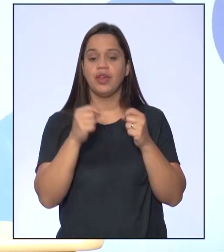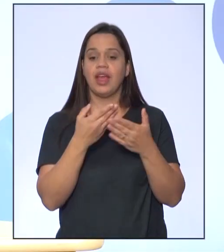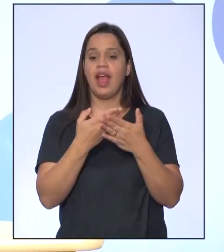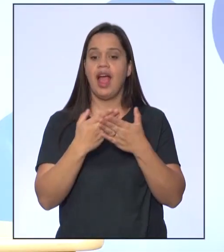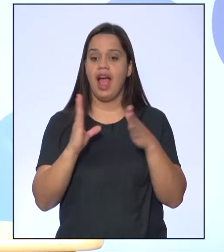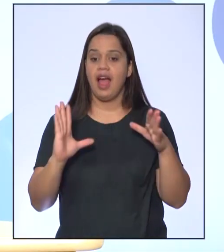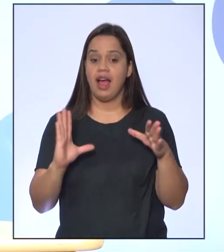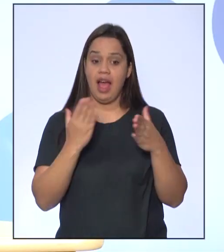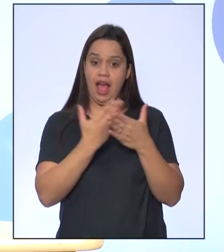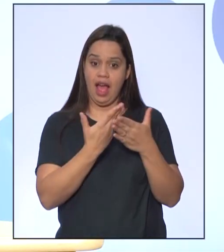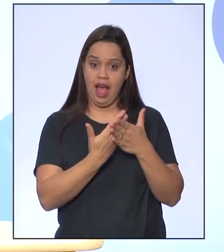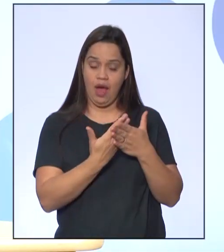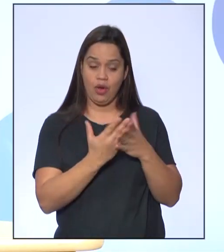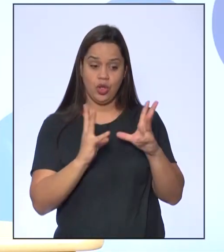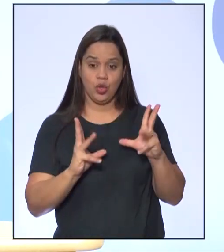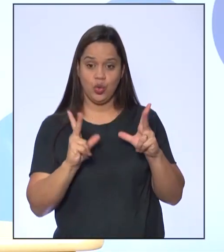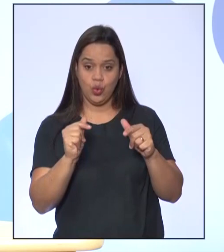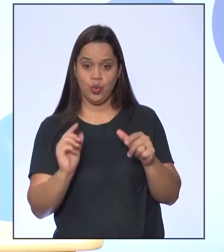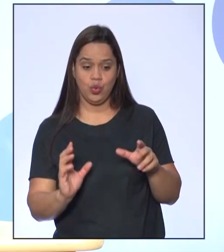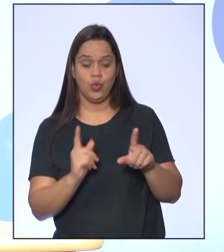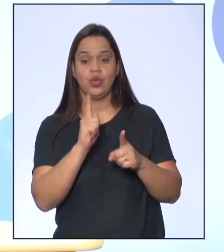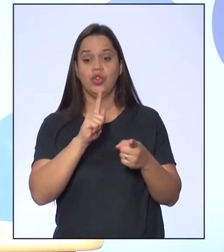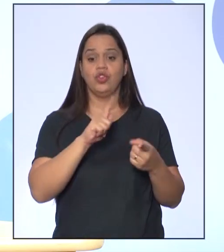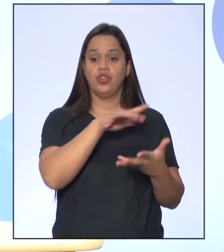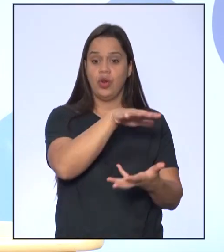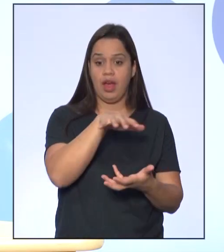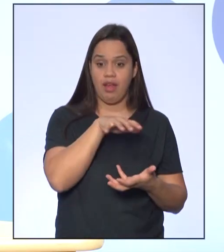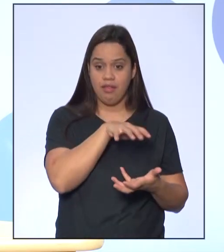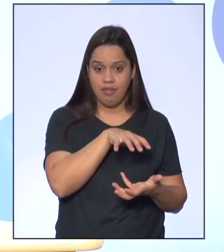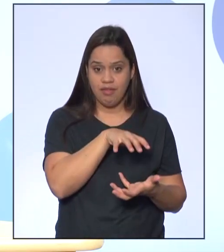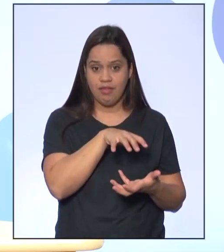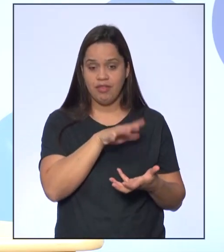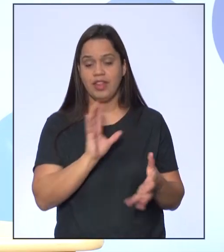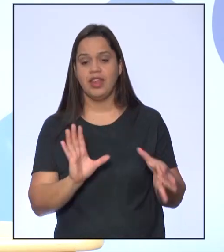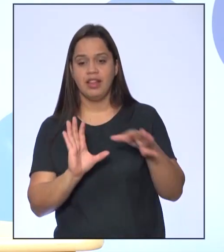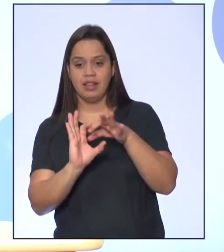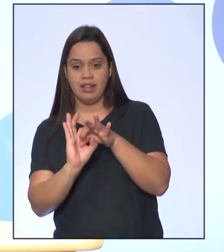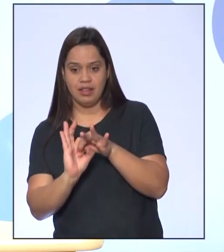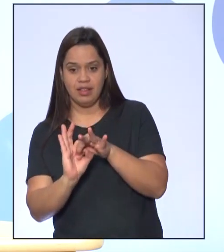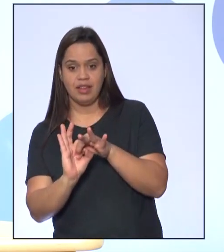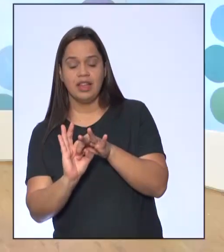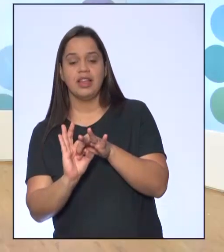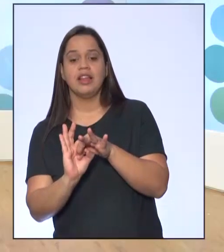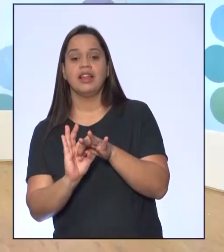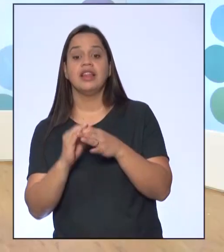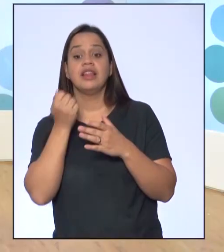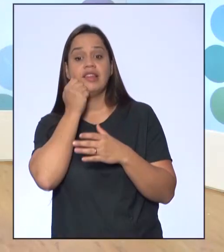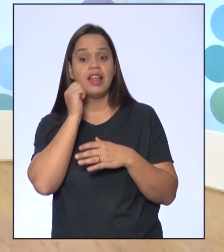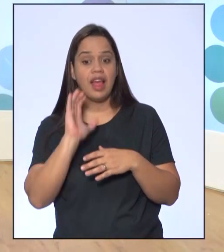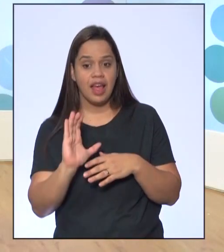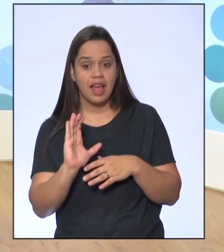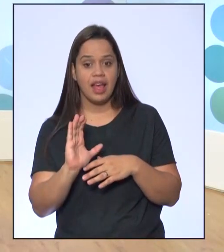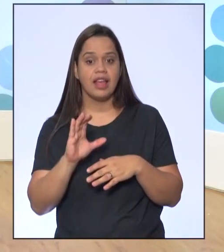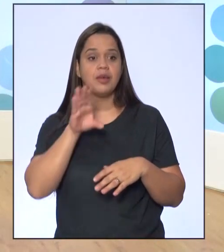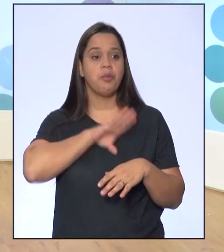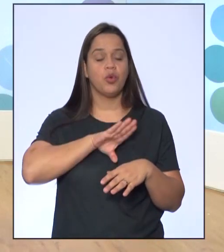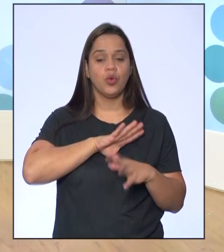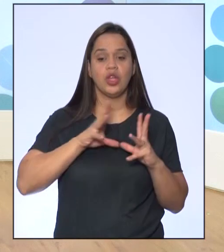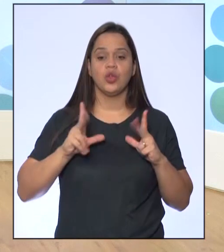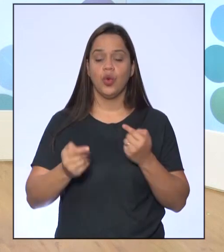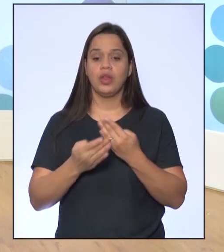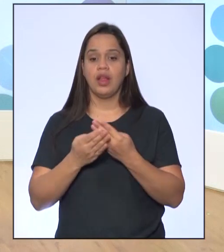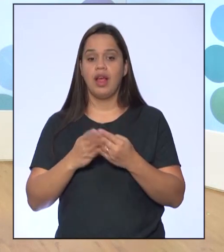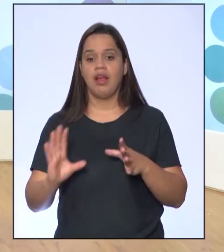né? Exatamente. A intertextualidade, entrando aí geografia, para vocês darem uma retomada, Ciências, né? não é mesmo?